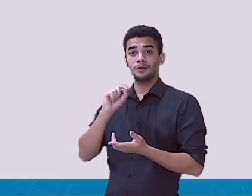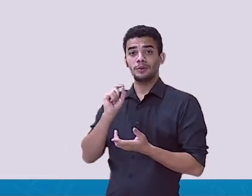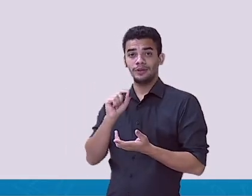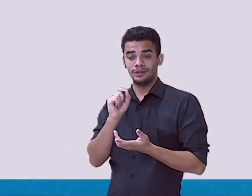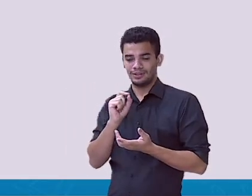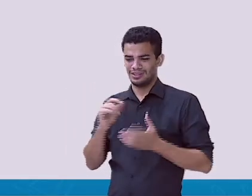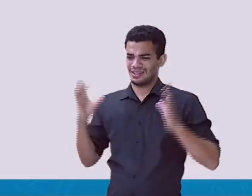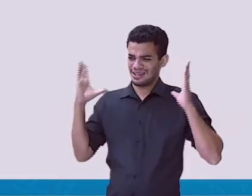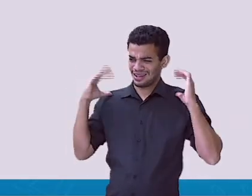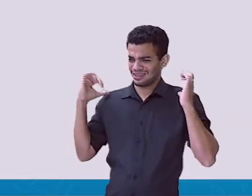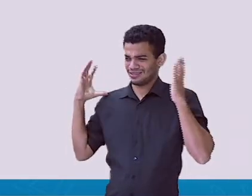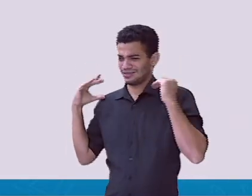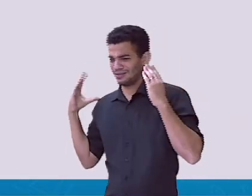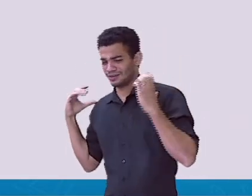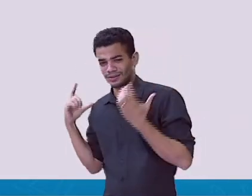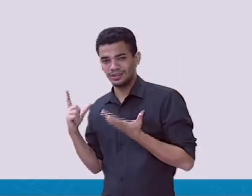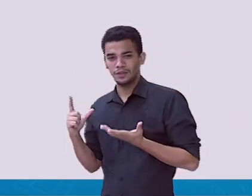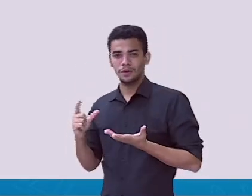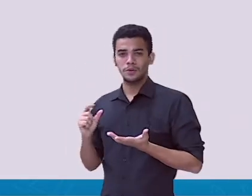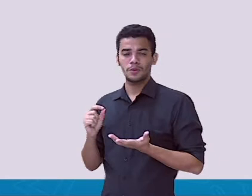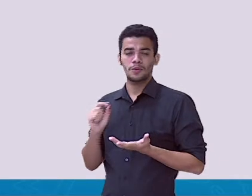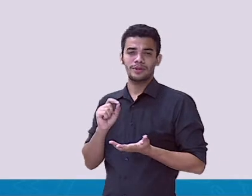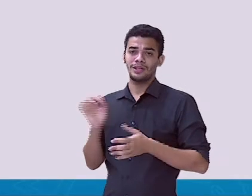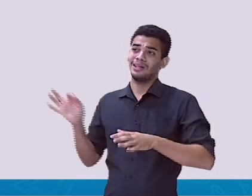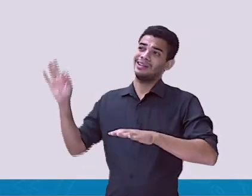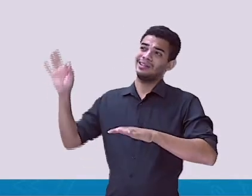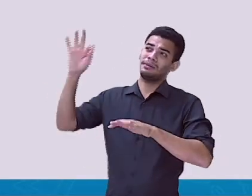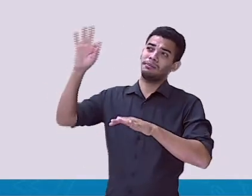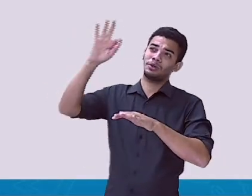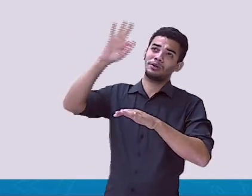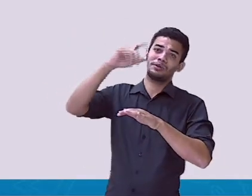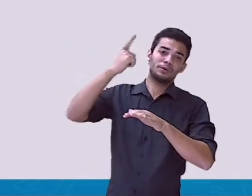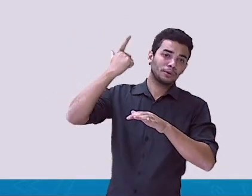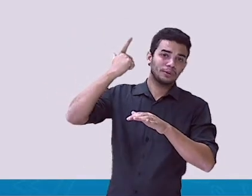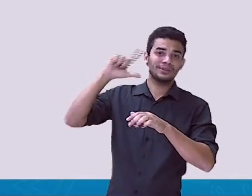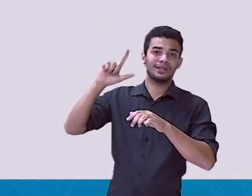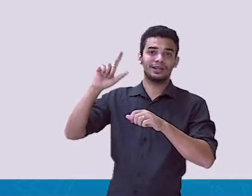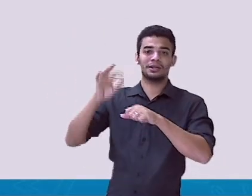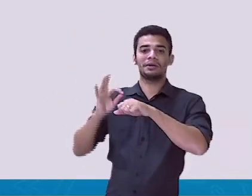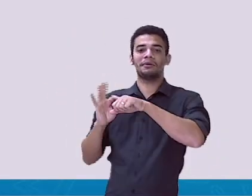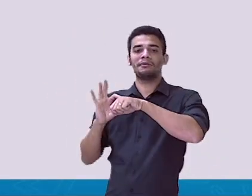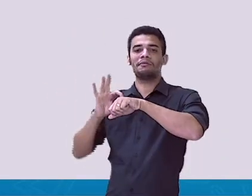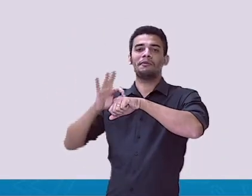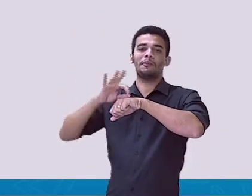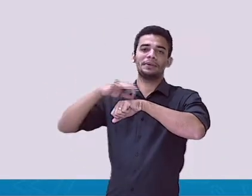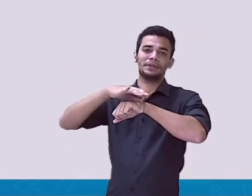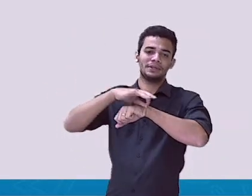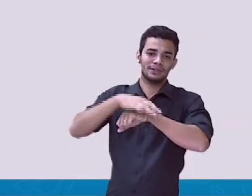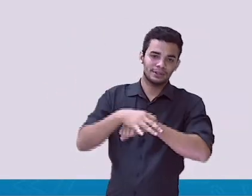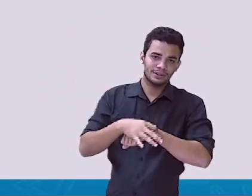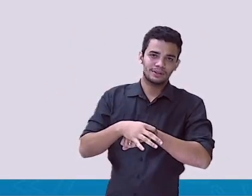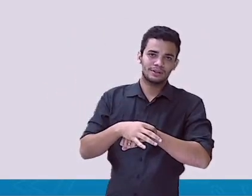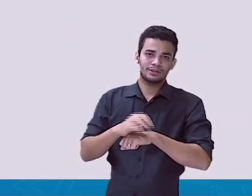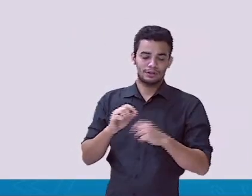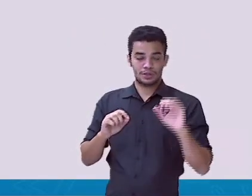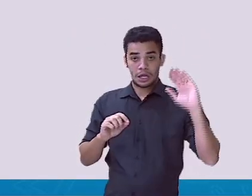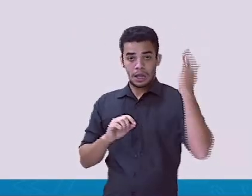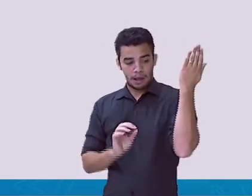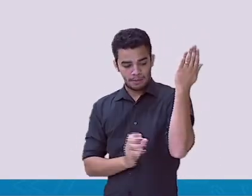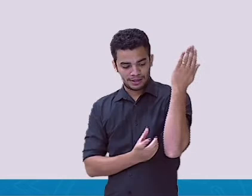As abelhas, as vespas, os cupins, as formigas pertencem a este